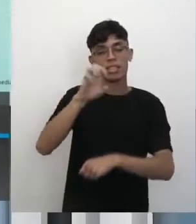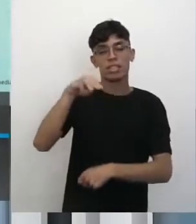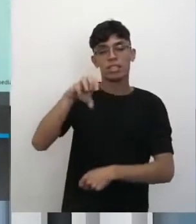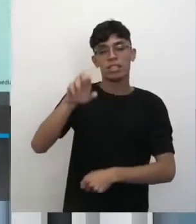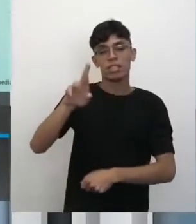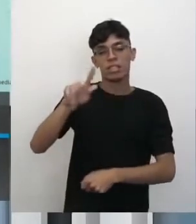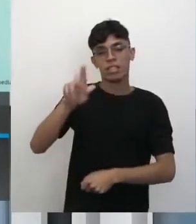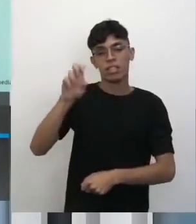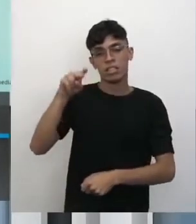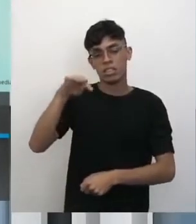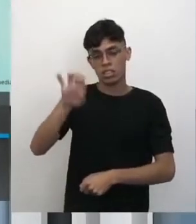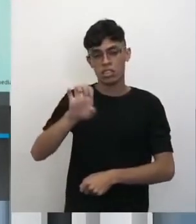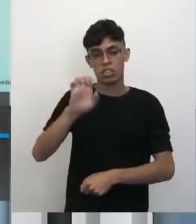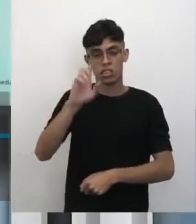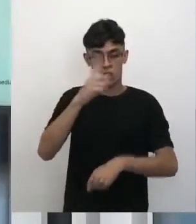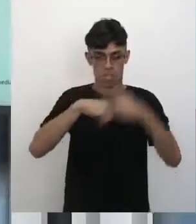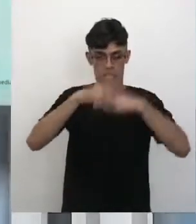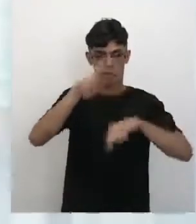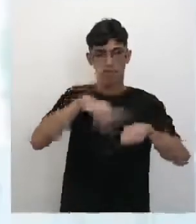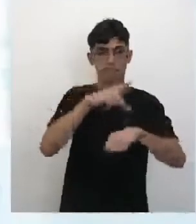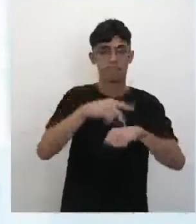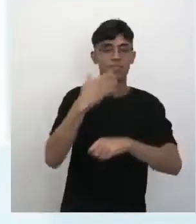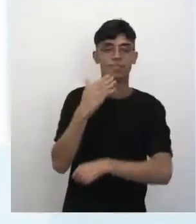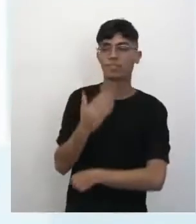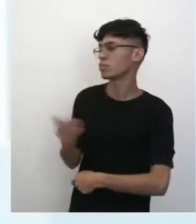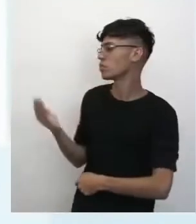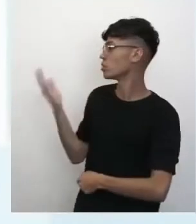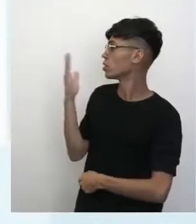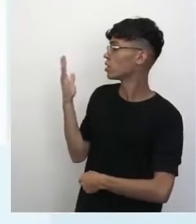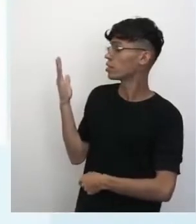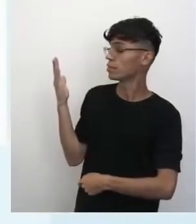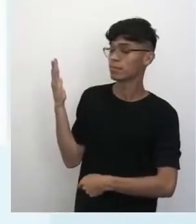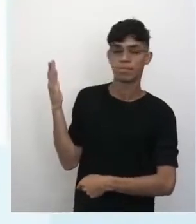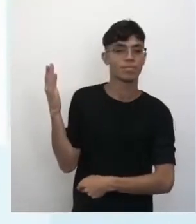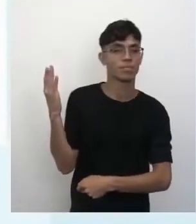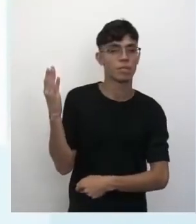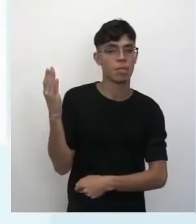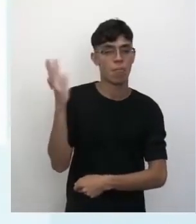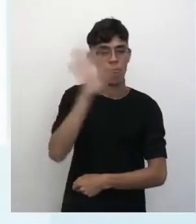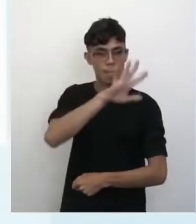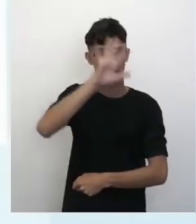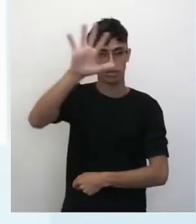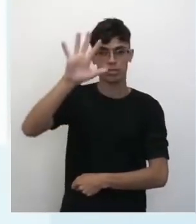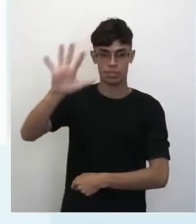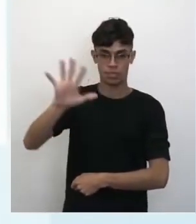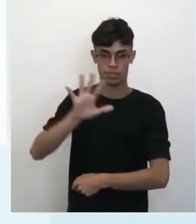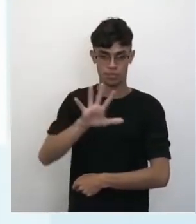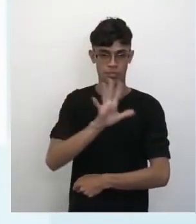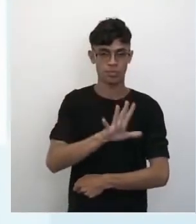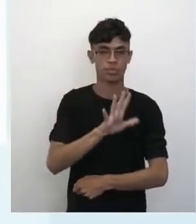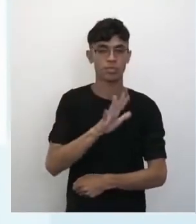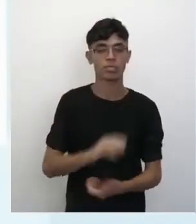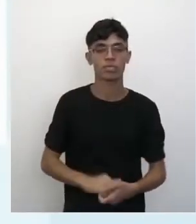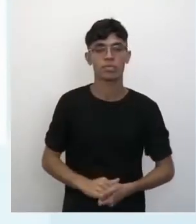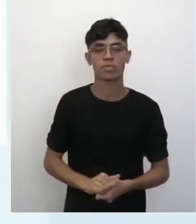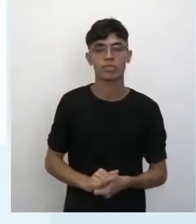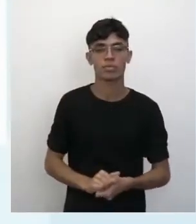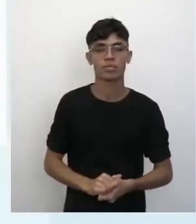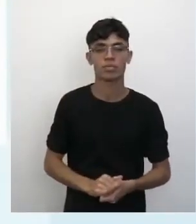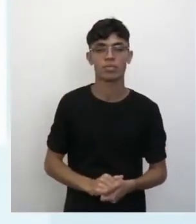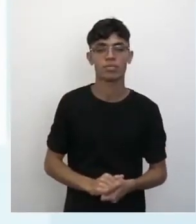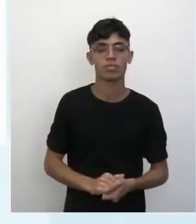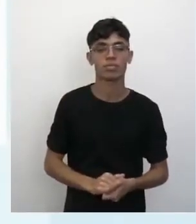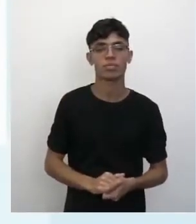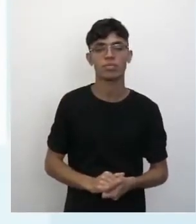e países em desenvolvimento, vamos aí acompanhar um mapa para a gente observar, né, como está lá, né, distribuído no nosso planeta,